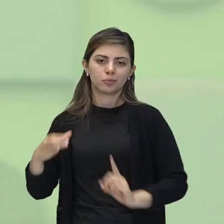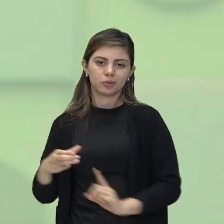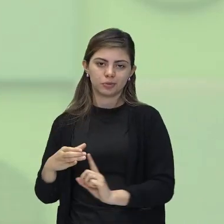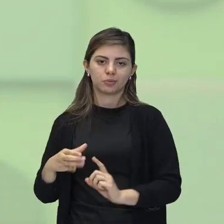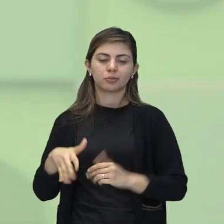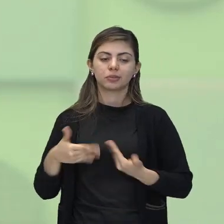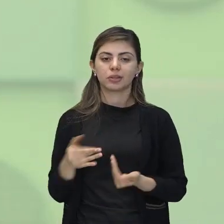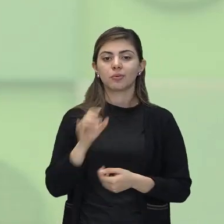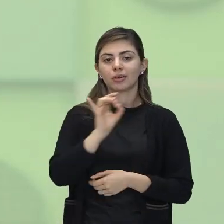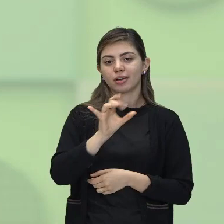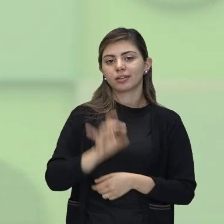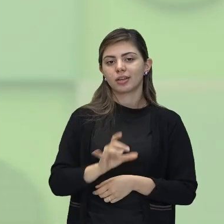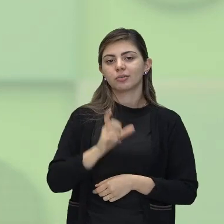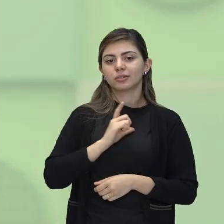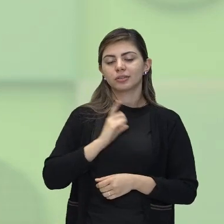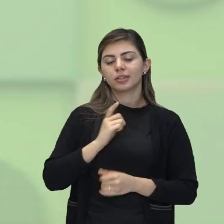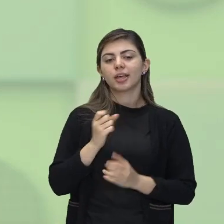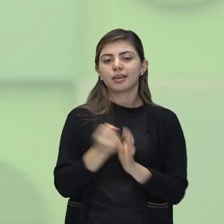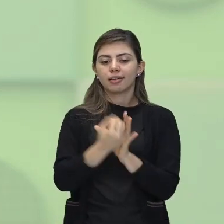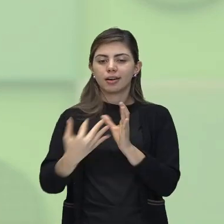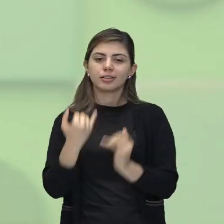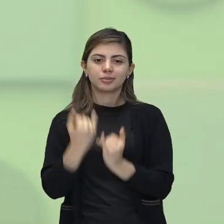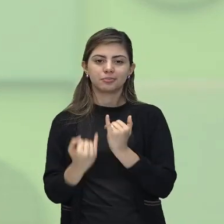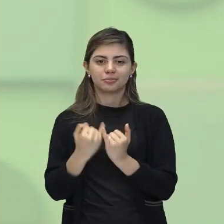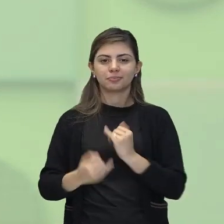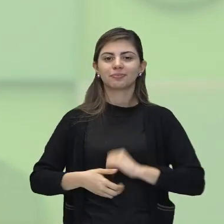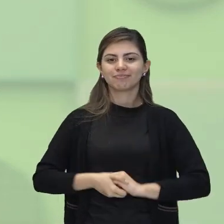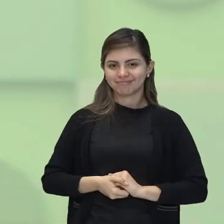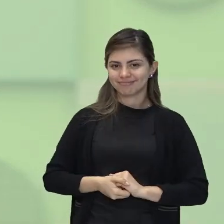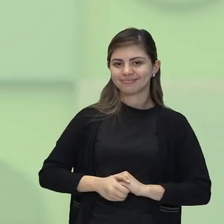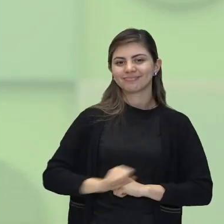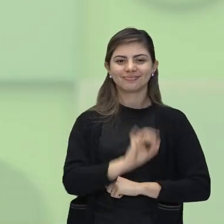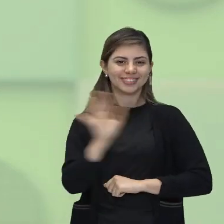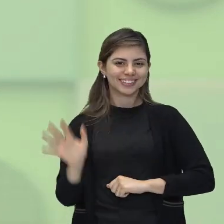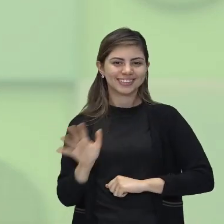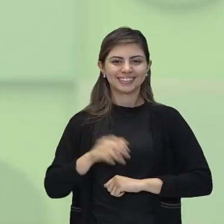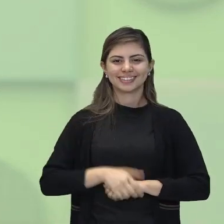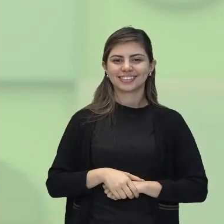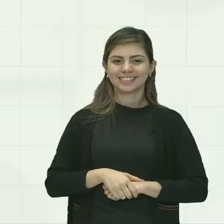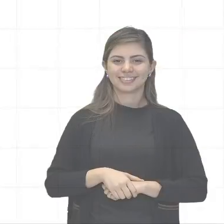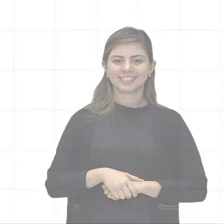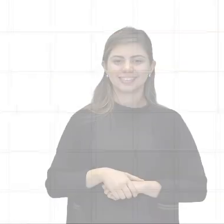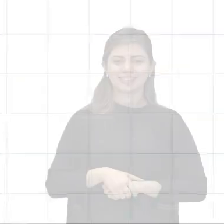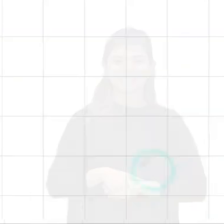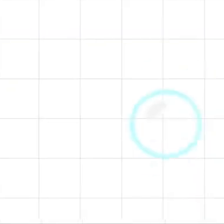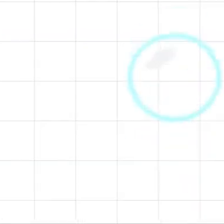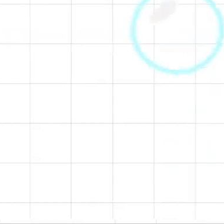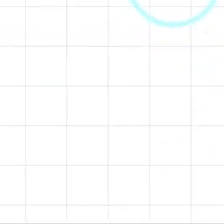cada um esteja agrupado com a sua espécie. Ok? Tchau!